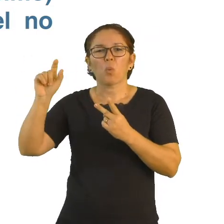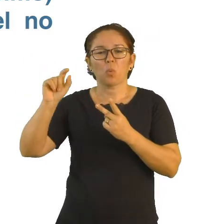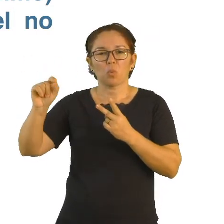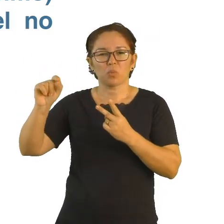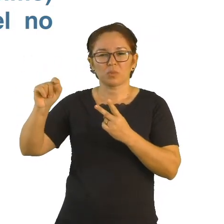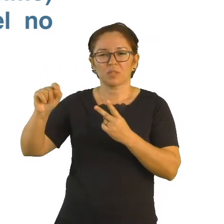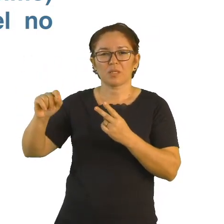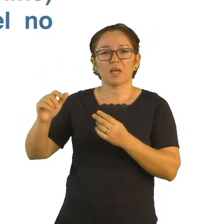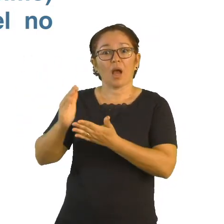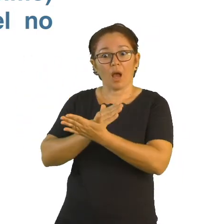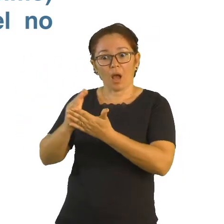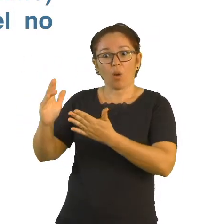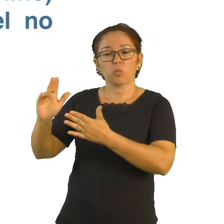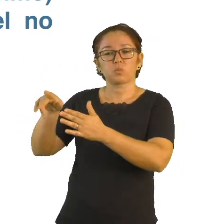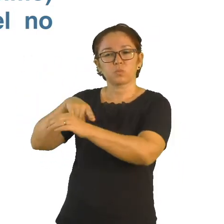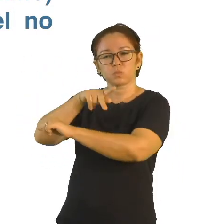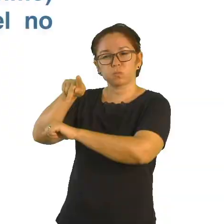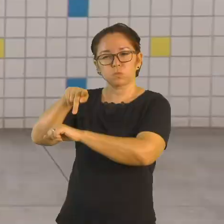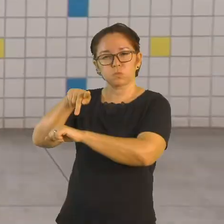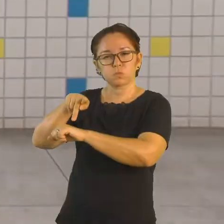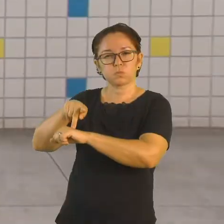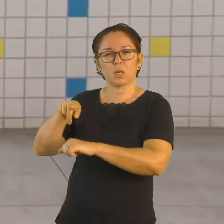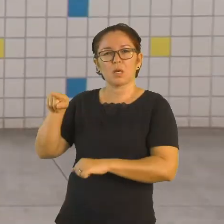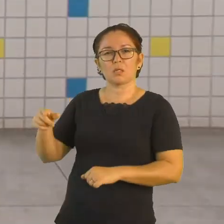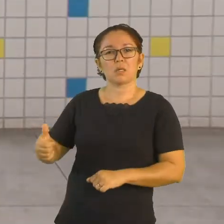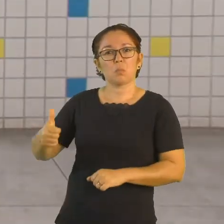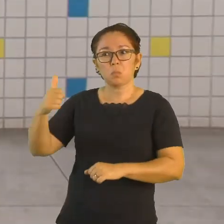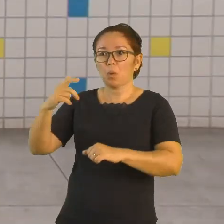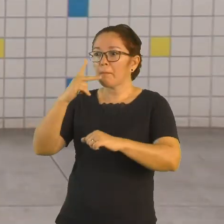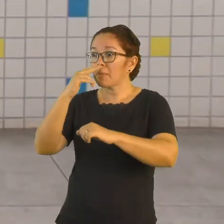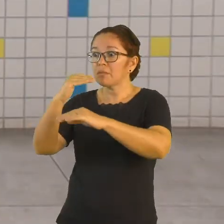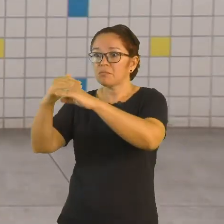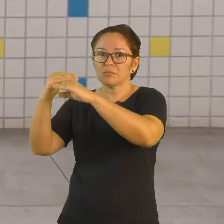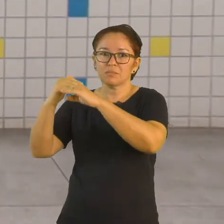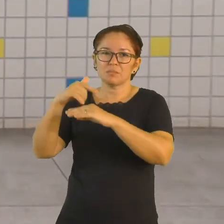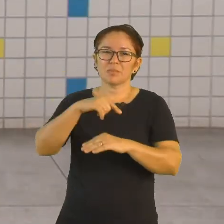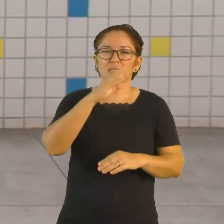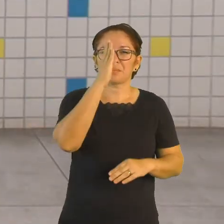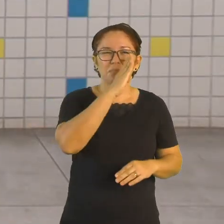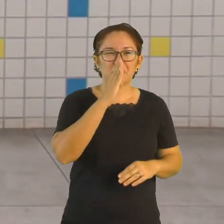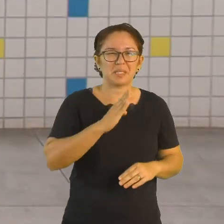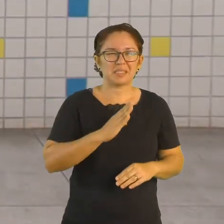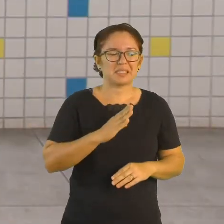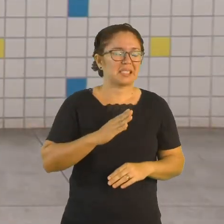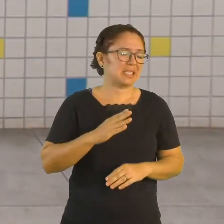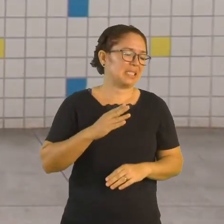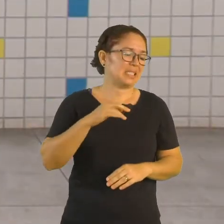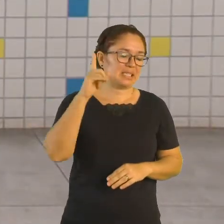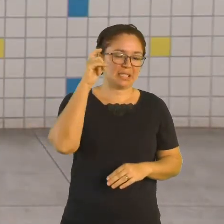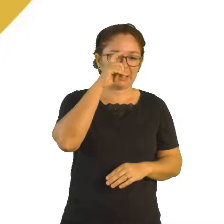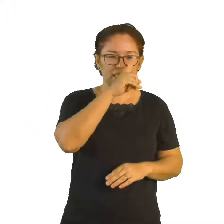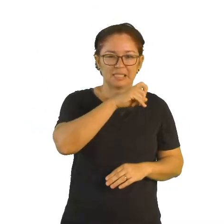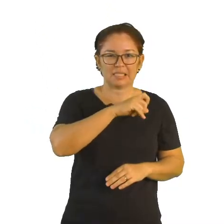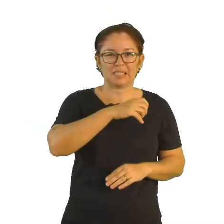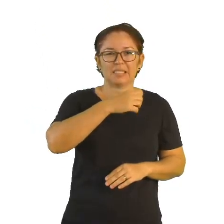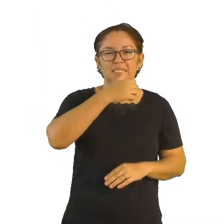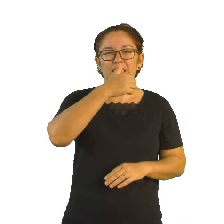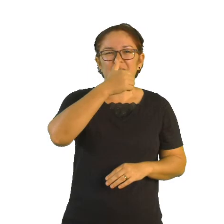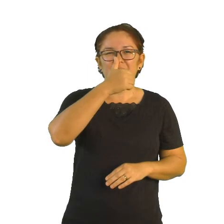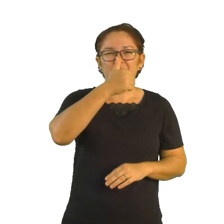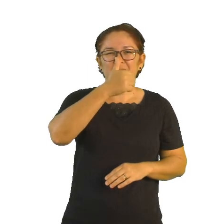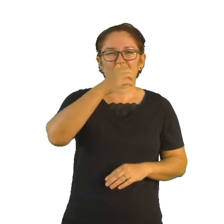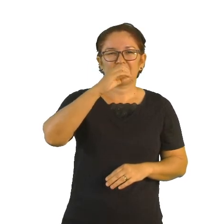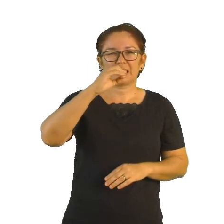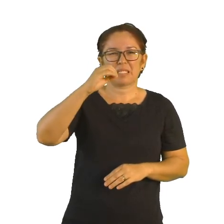o 120º lugar. Observa aí nessa imagem do infográfico como a riqueza